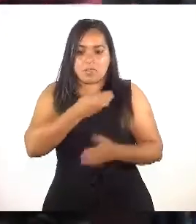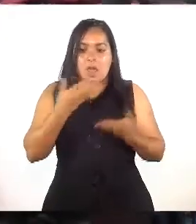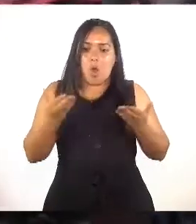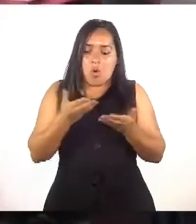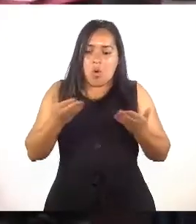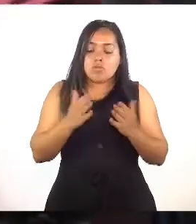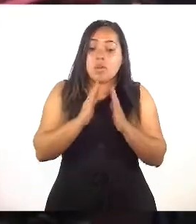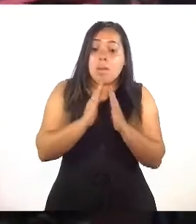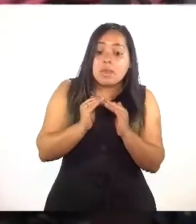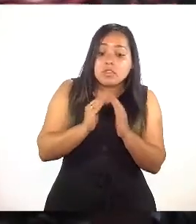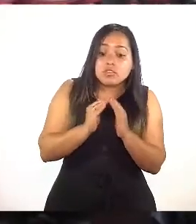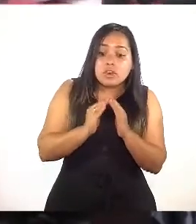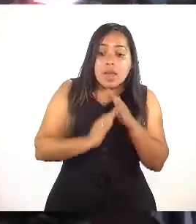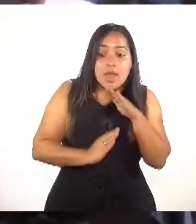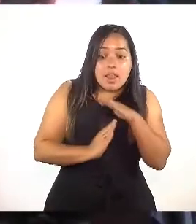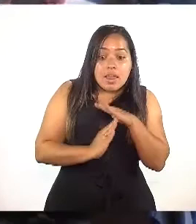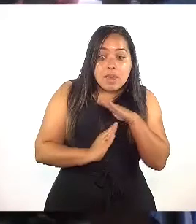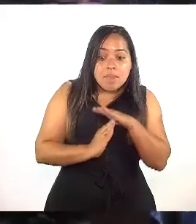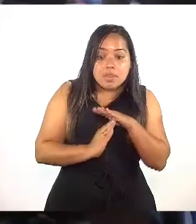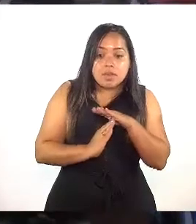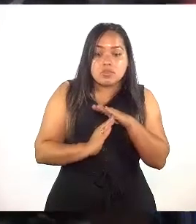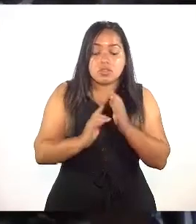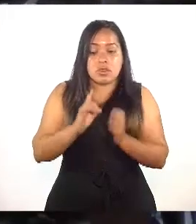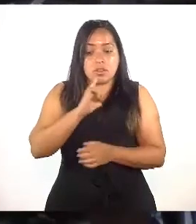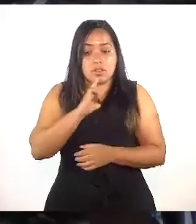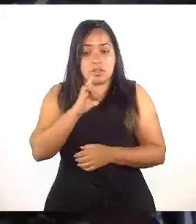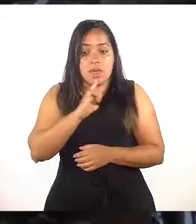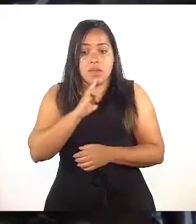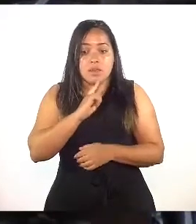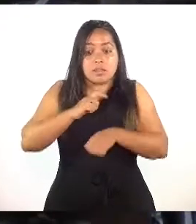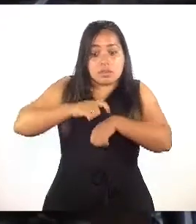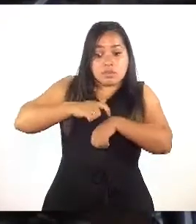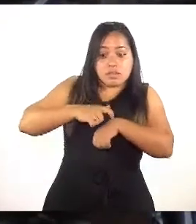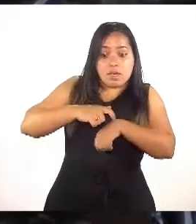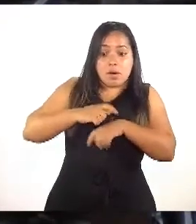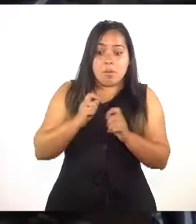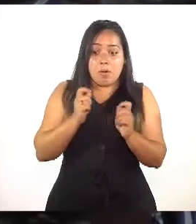Pedir dentro de um limite de razoabilidade possível que a gente possa